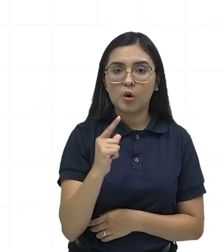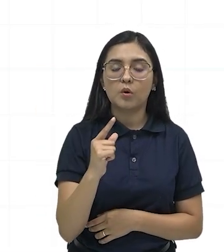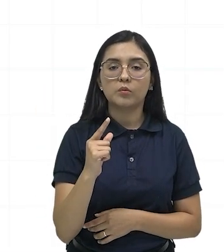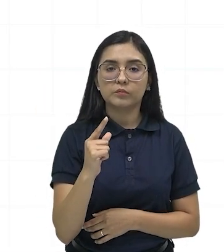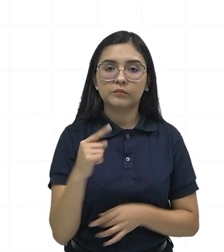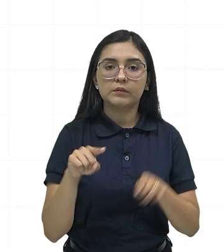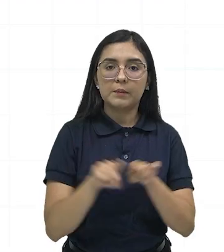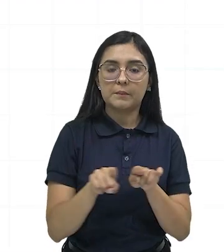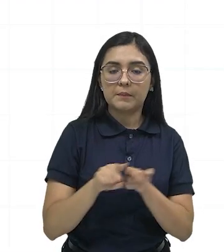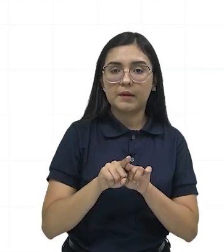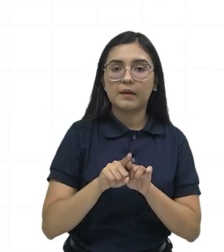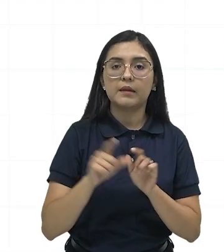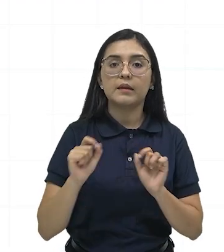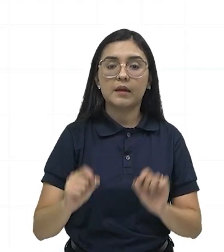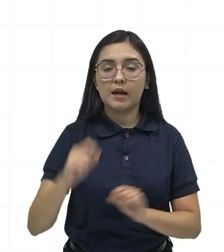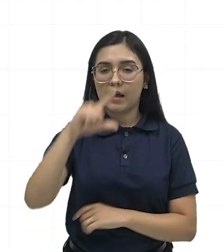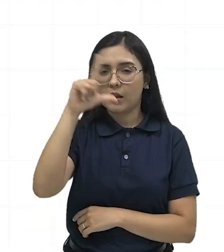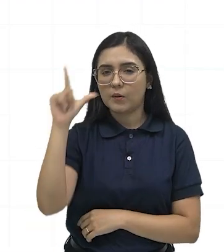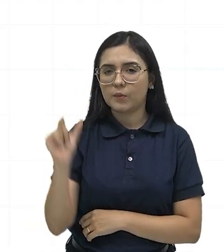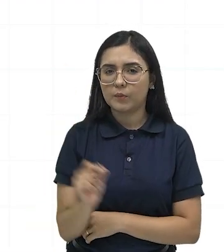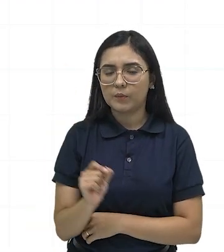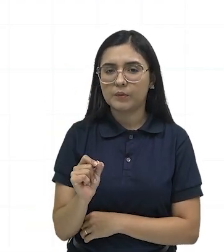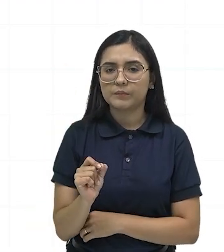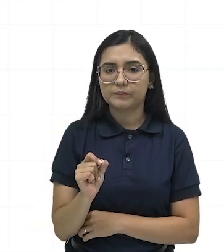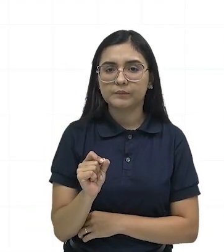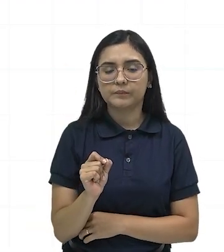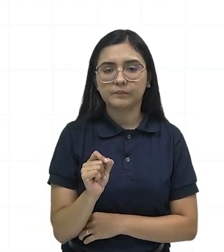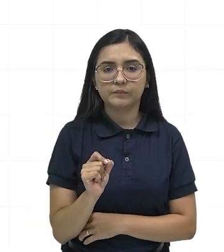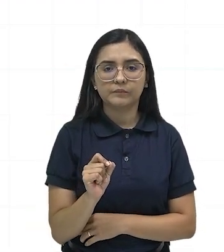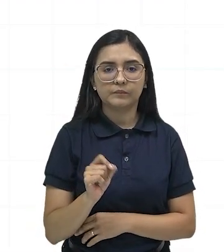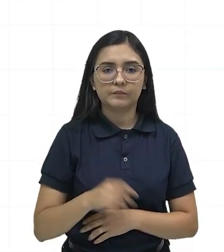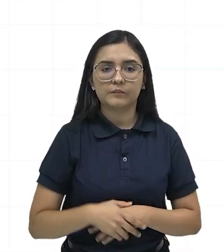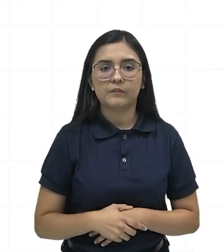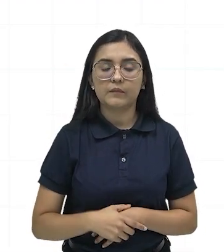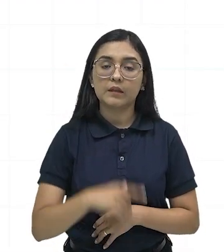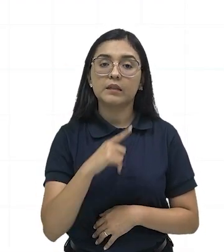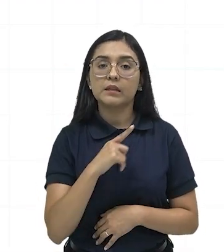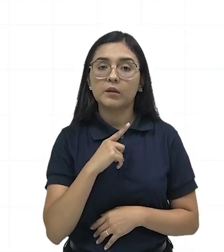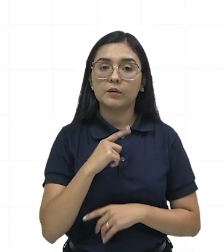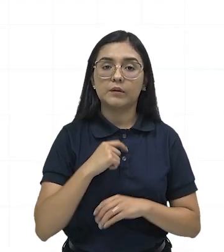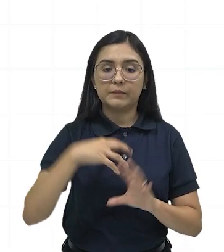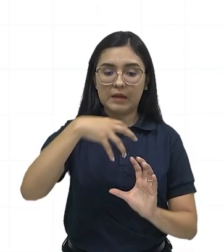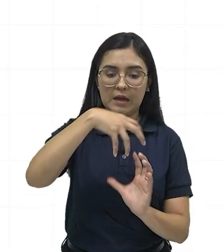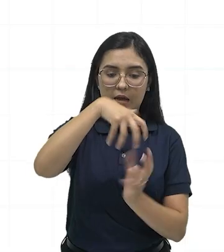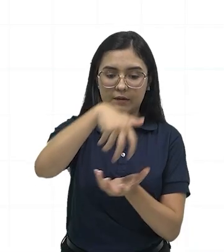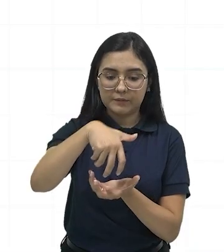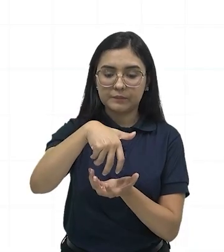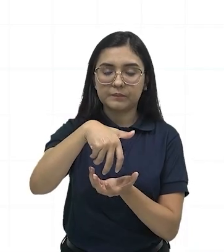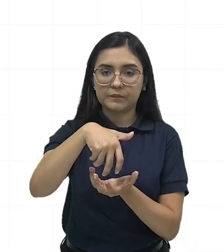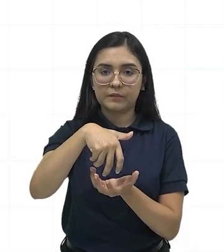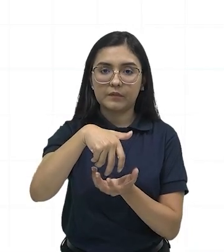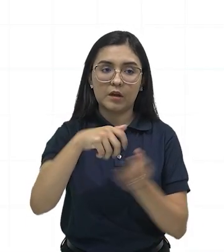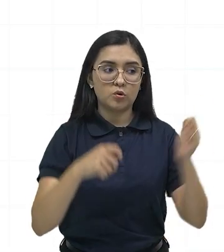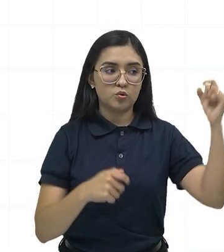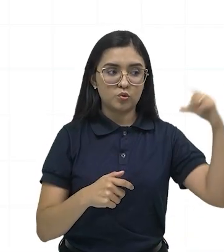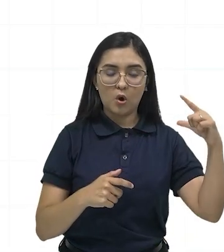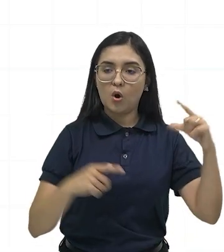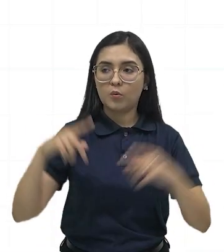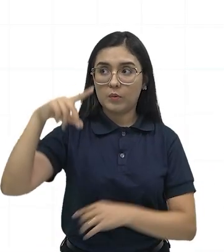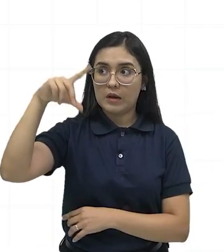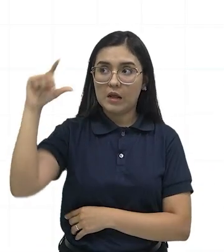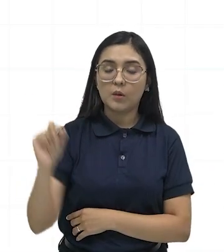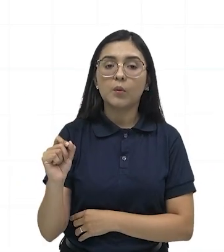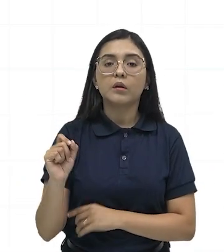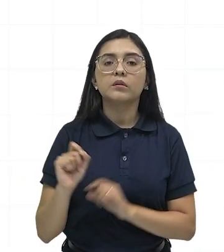a Lua. Prestem atenção, nós temos a Terra no meio do Sol e da Lua. E